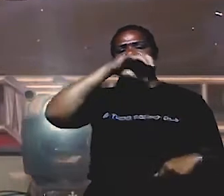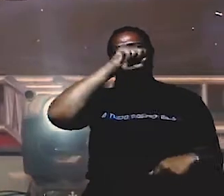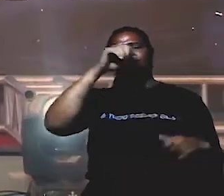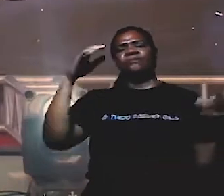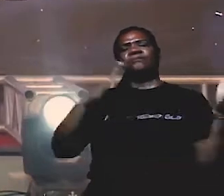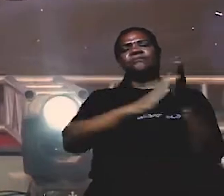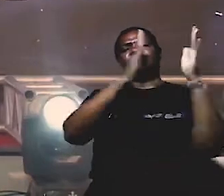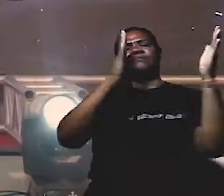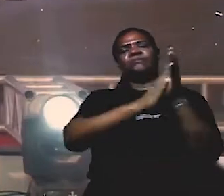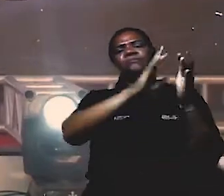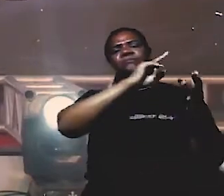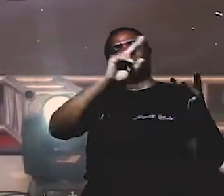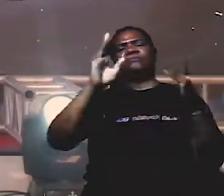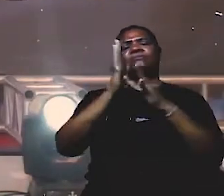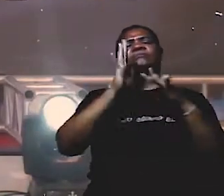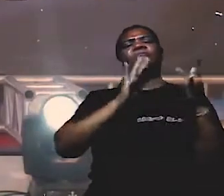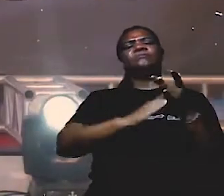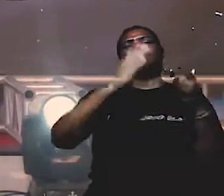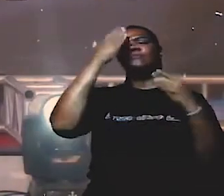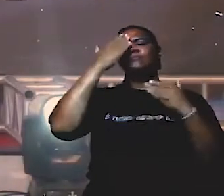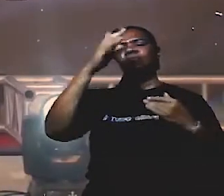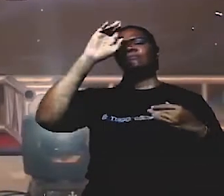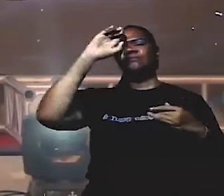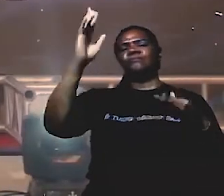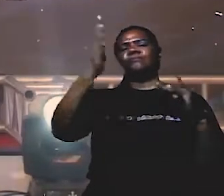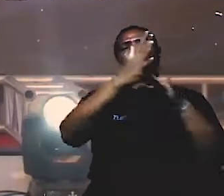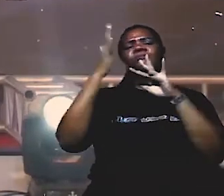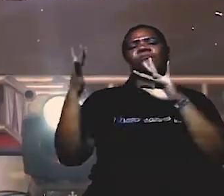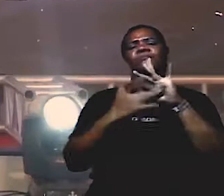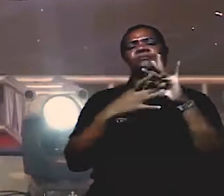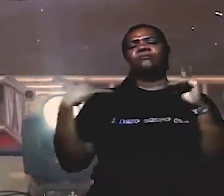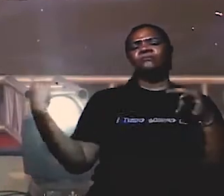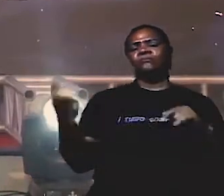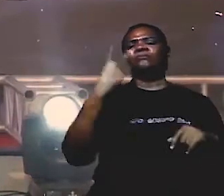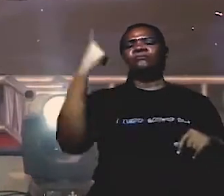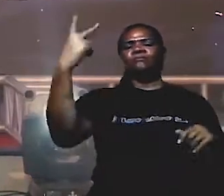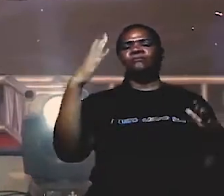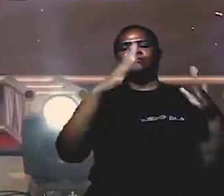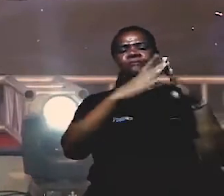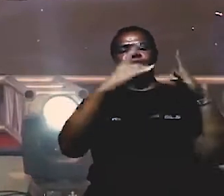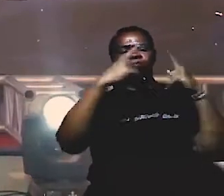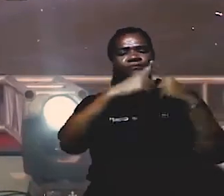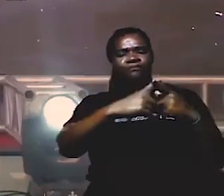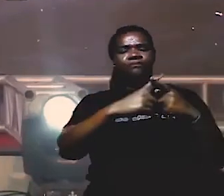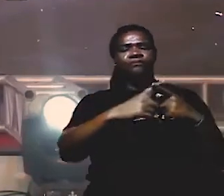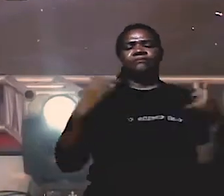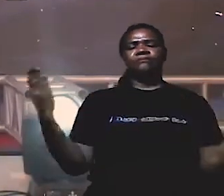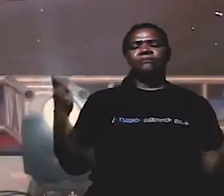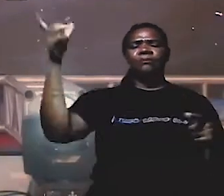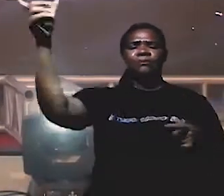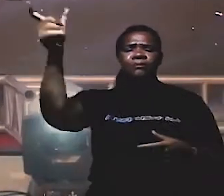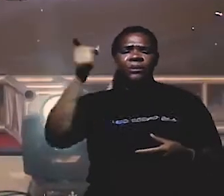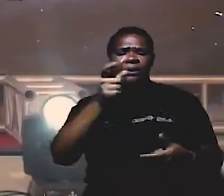teu nome, nós também louvamos o teu nome. Somos tua igreja. Eis aqui a tua